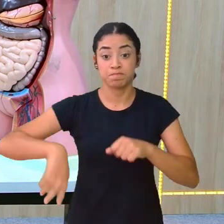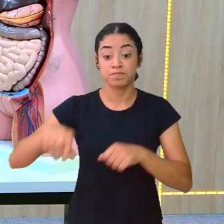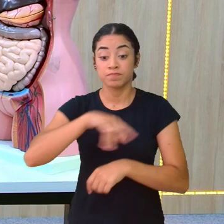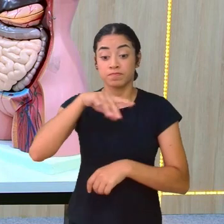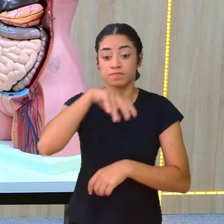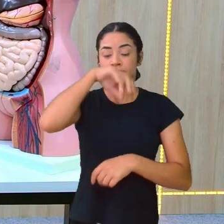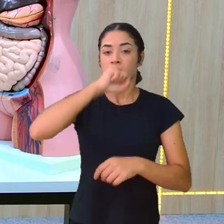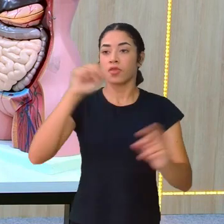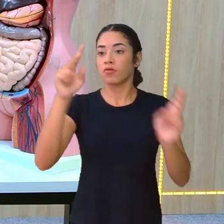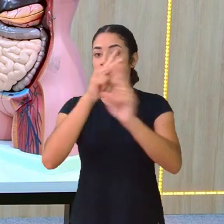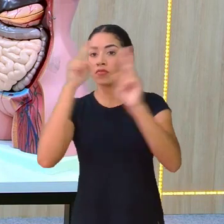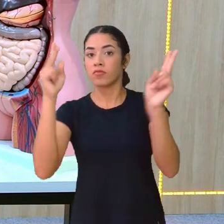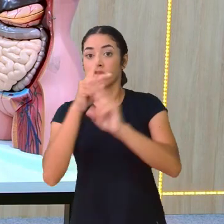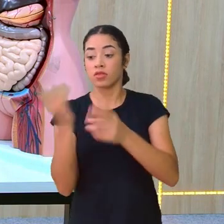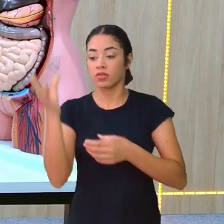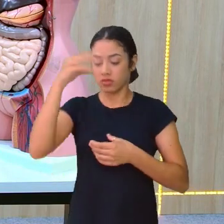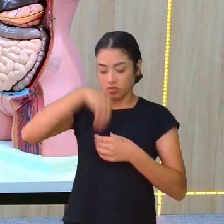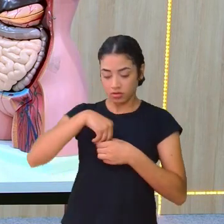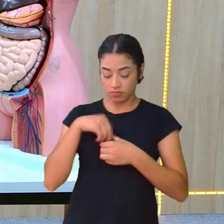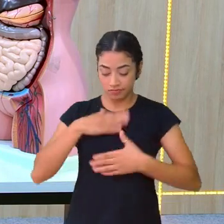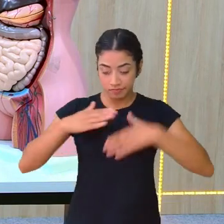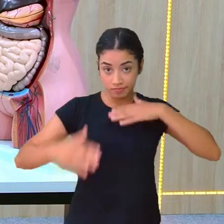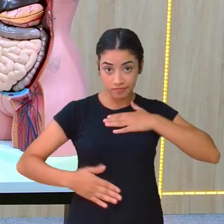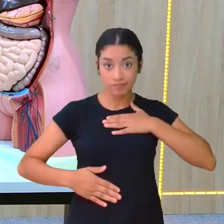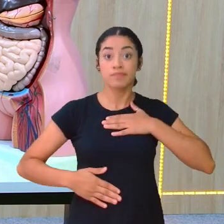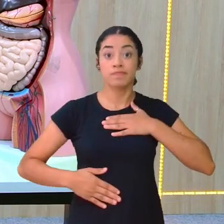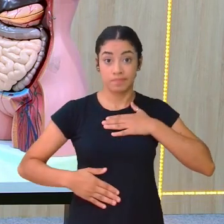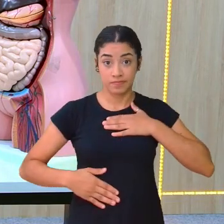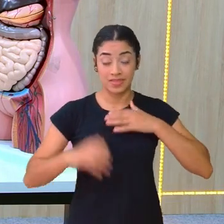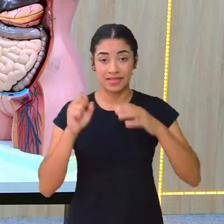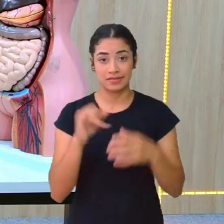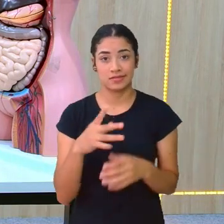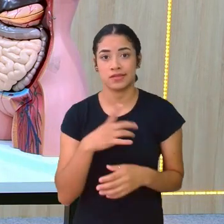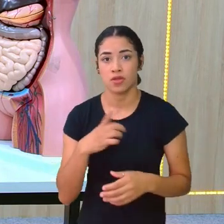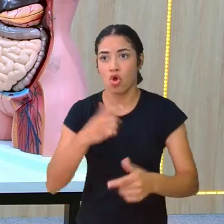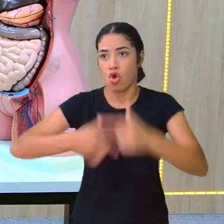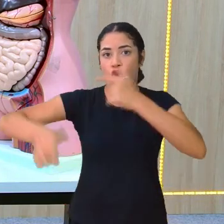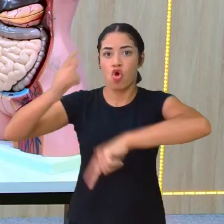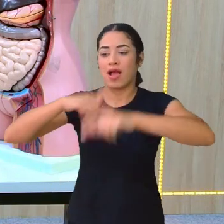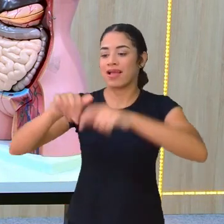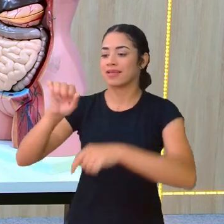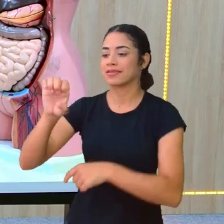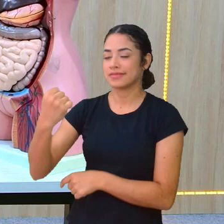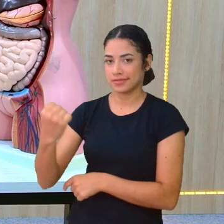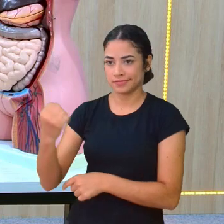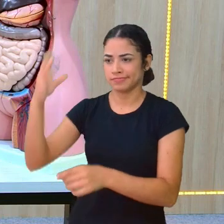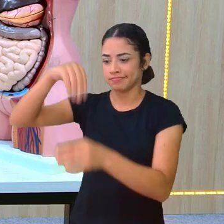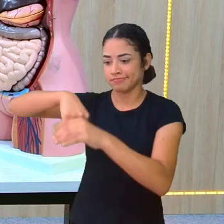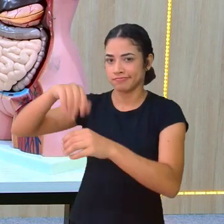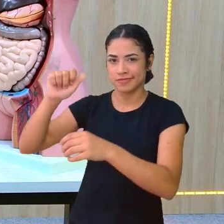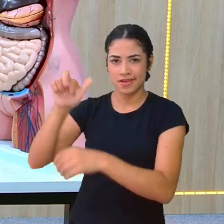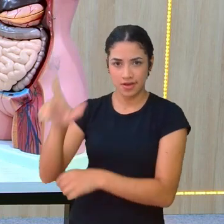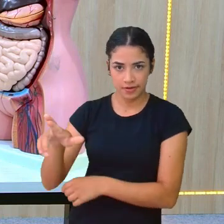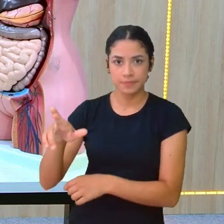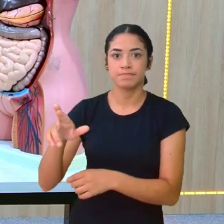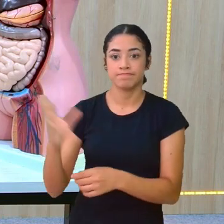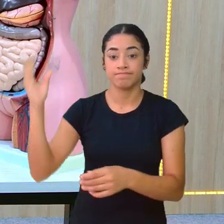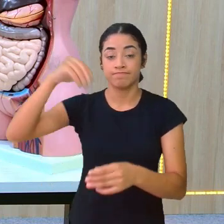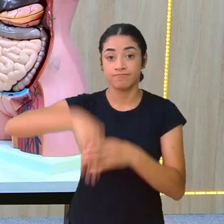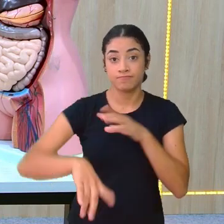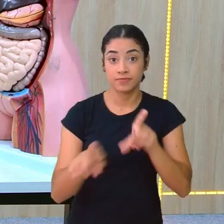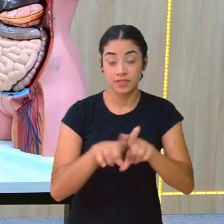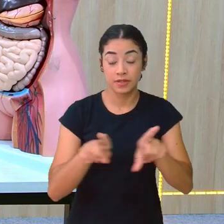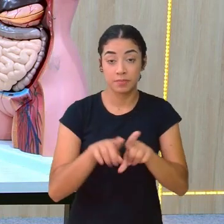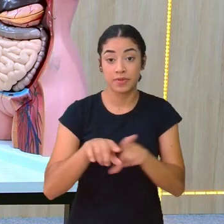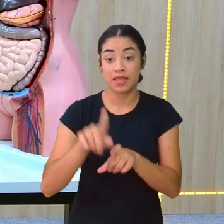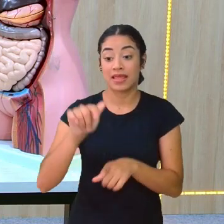no nosso corpo e o excesso, né, dos outros gases que compõem o ar, juntamente com o gás carbônico